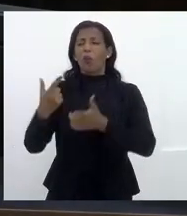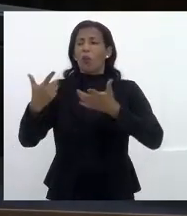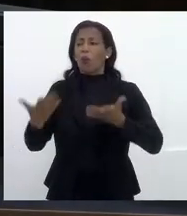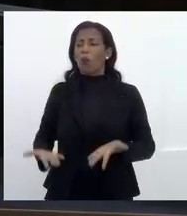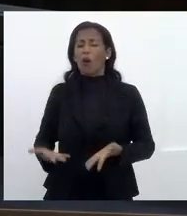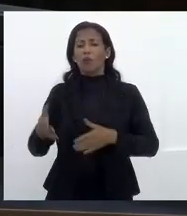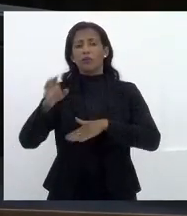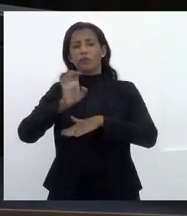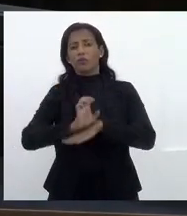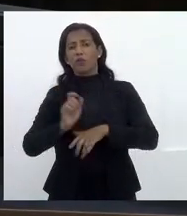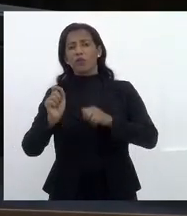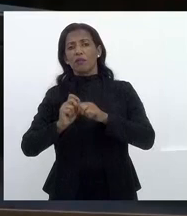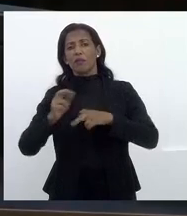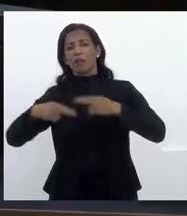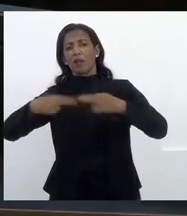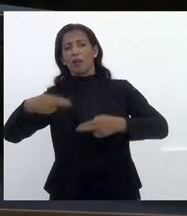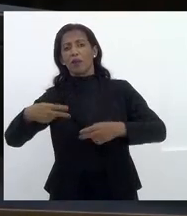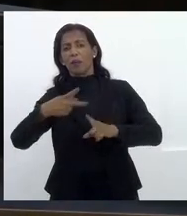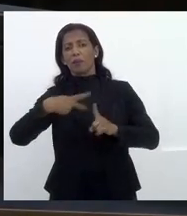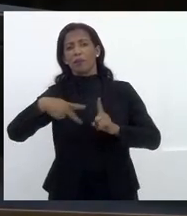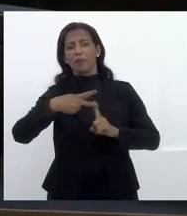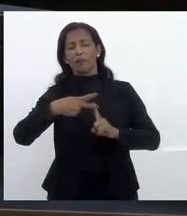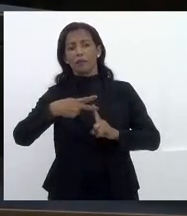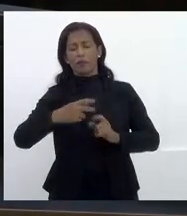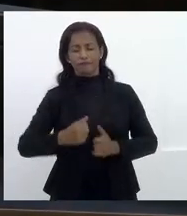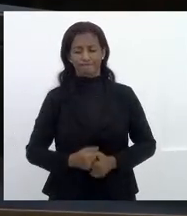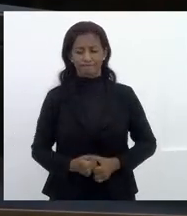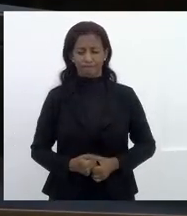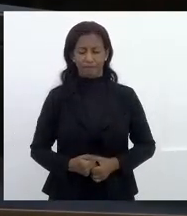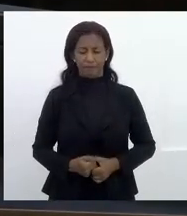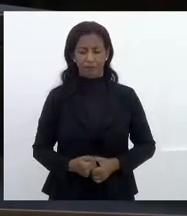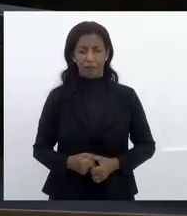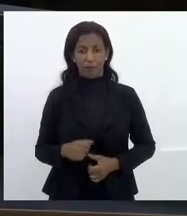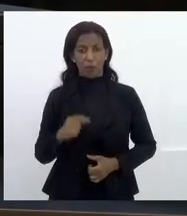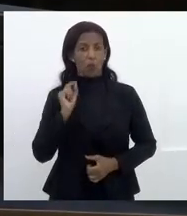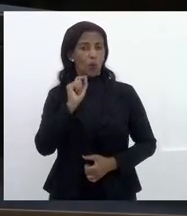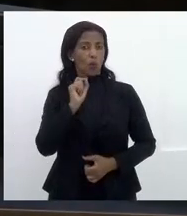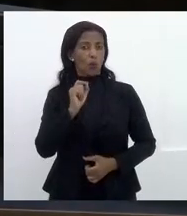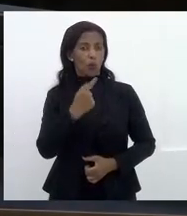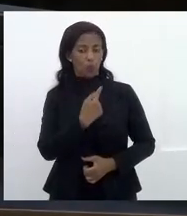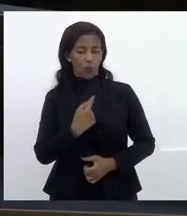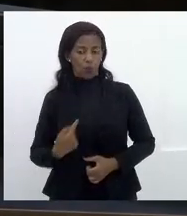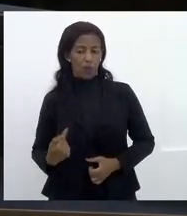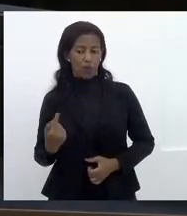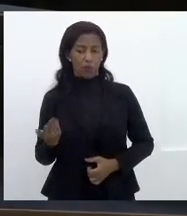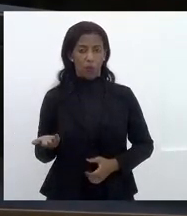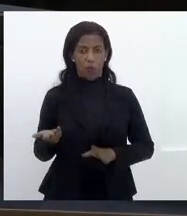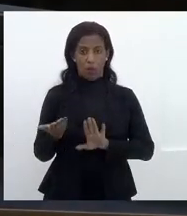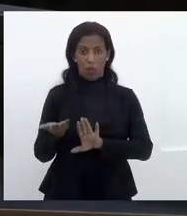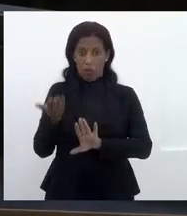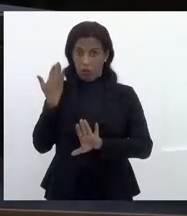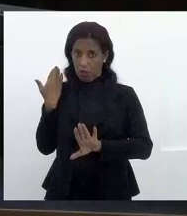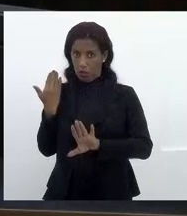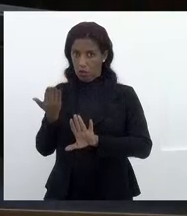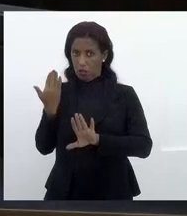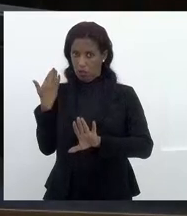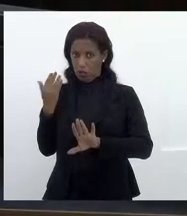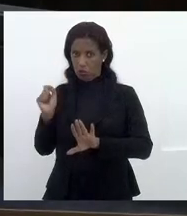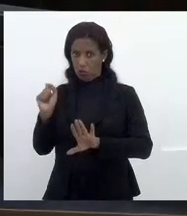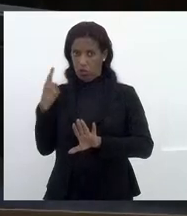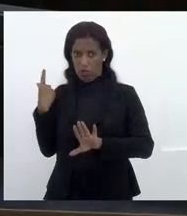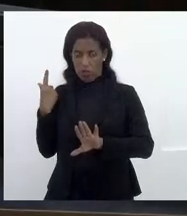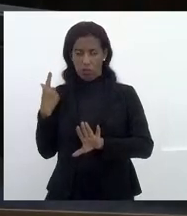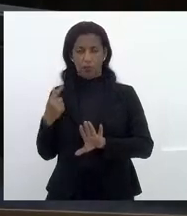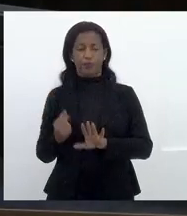que o estado do Rio vai fazer a reforma E aí o que que o nossos governadores antes o ex-governador agora o